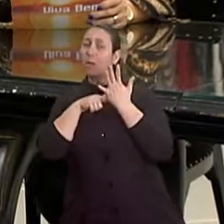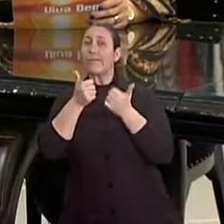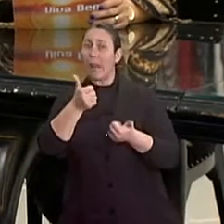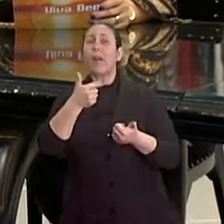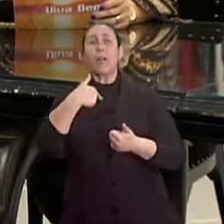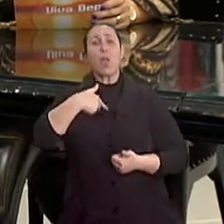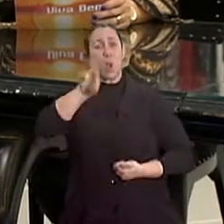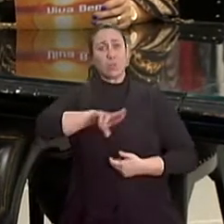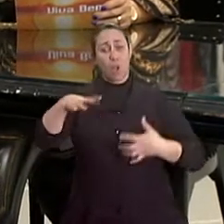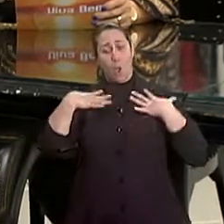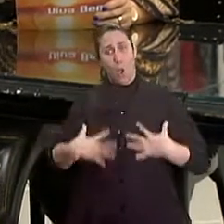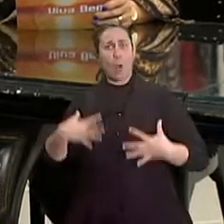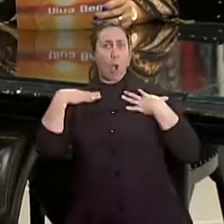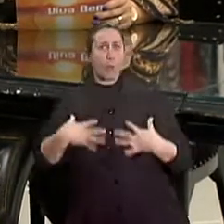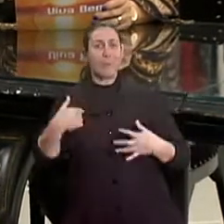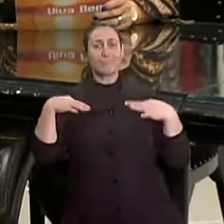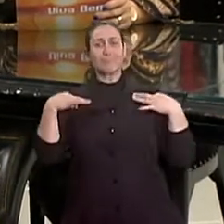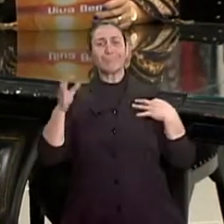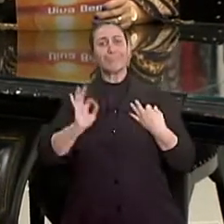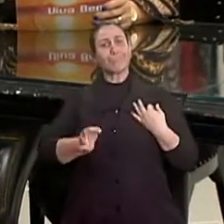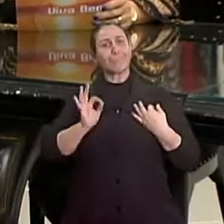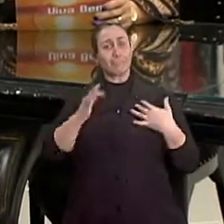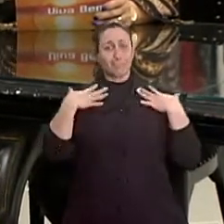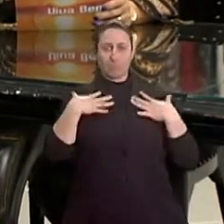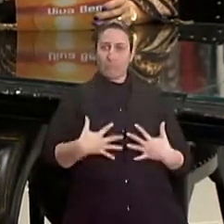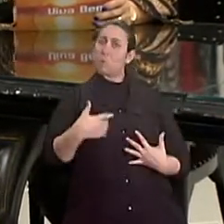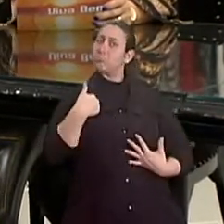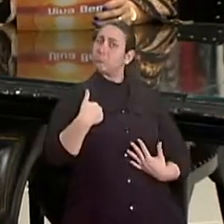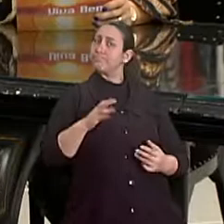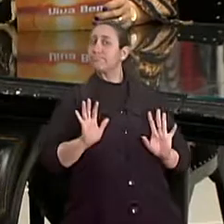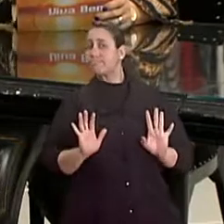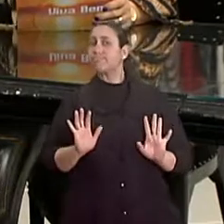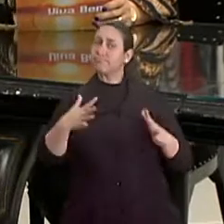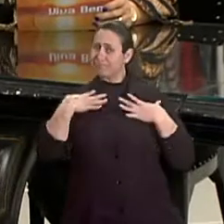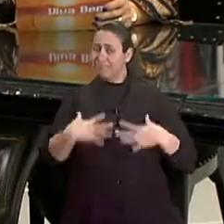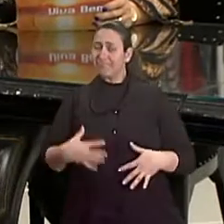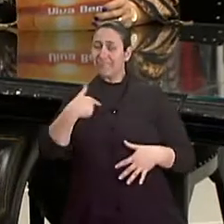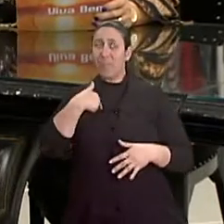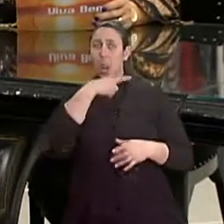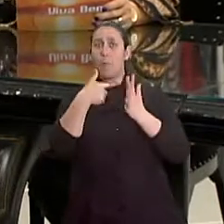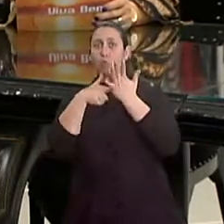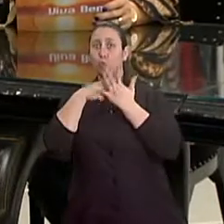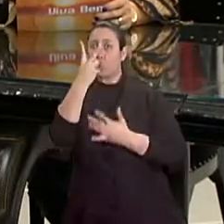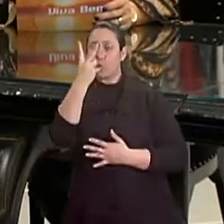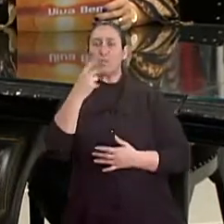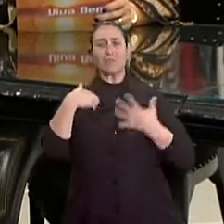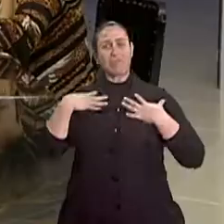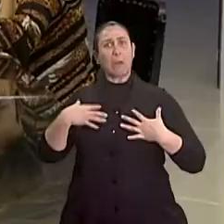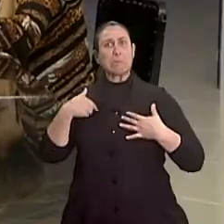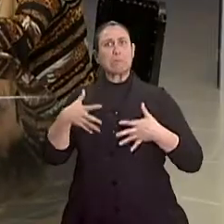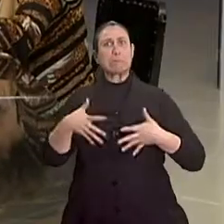as duas roupas e ela fez eu ver que com a roupa A eu ficava... até aparentando mais gorda do que eu